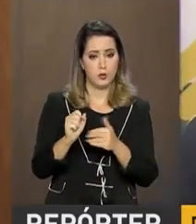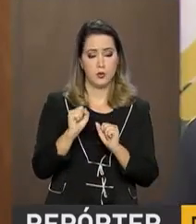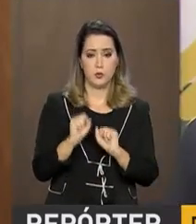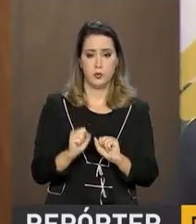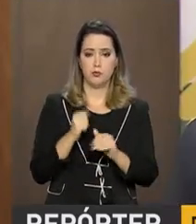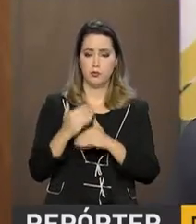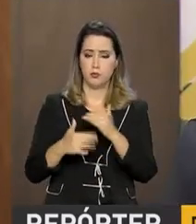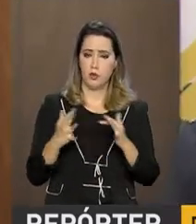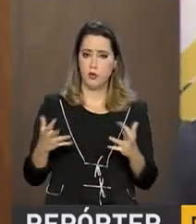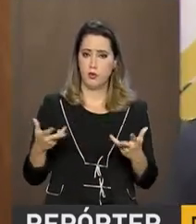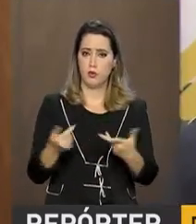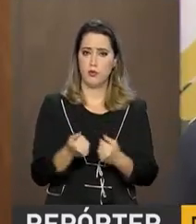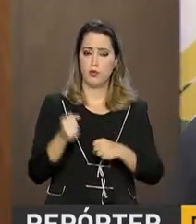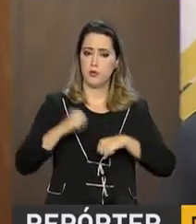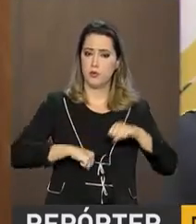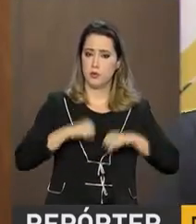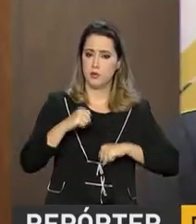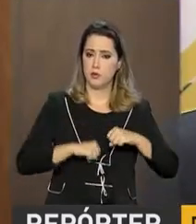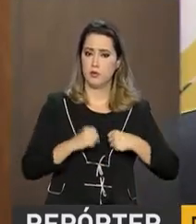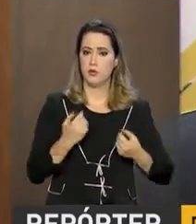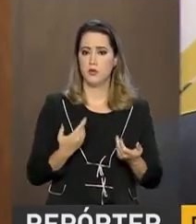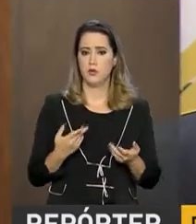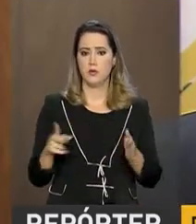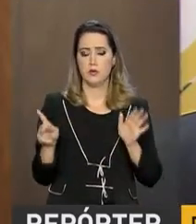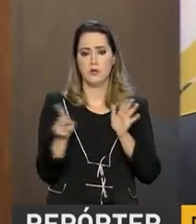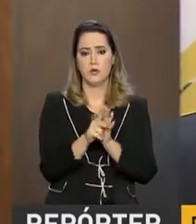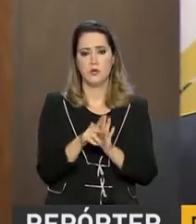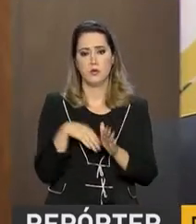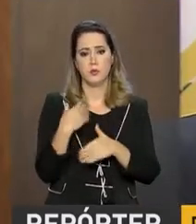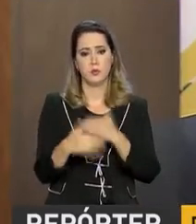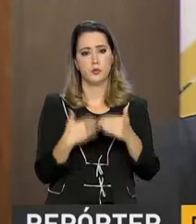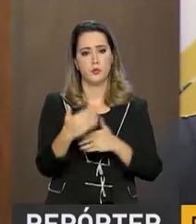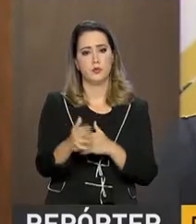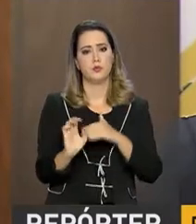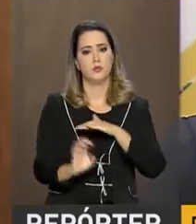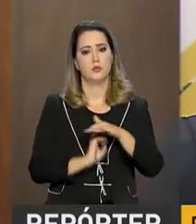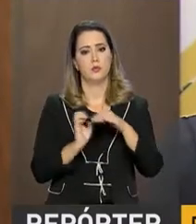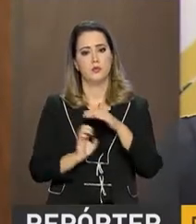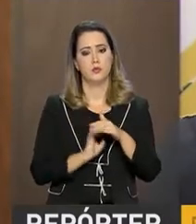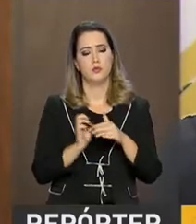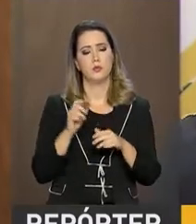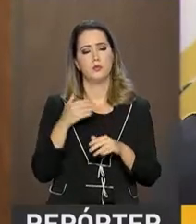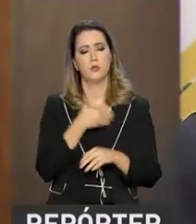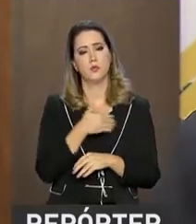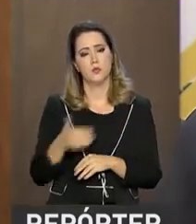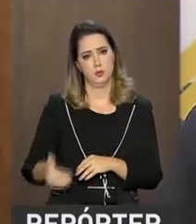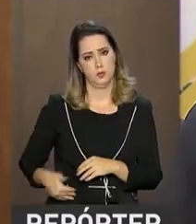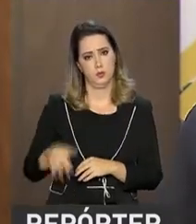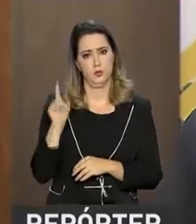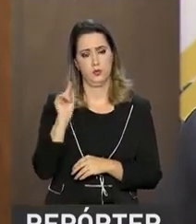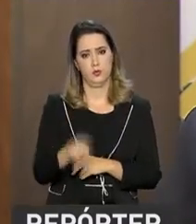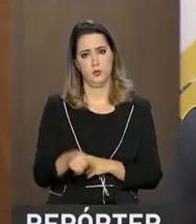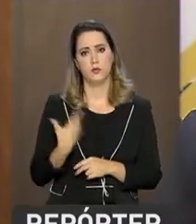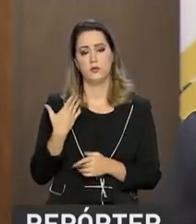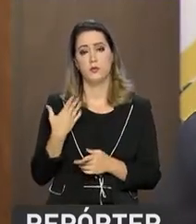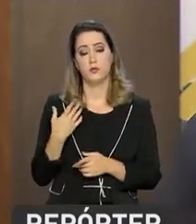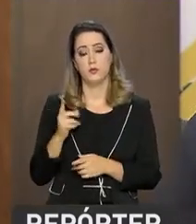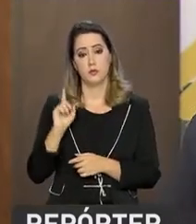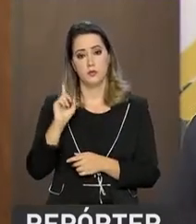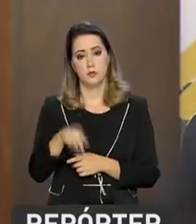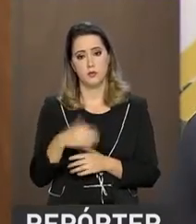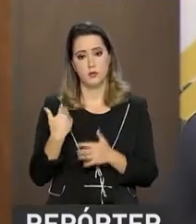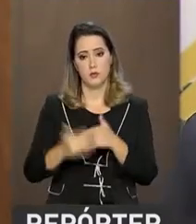eficiência produtividade ou seja a própria continuidade das empresas estatais ou seja elas